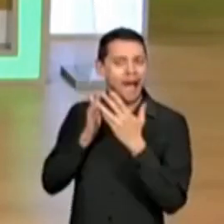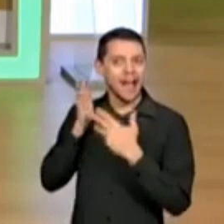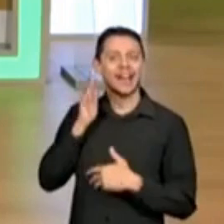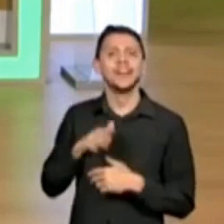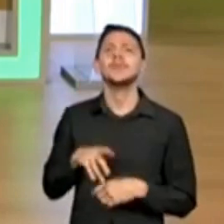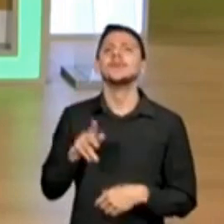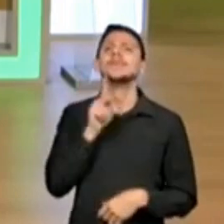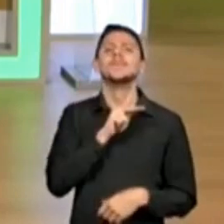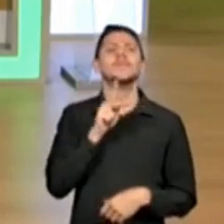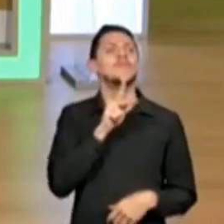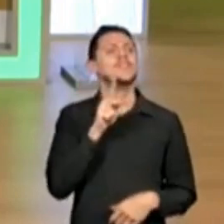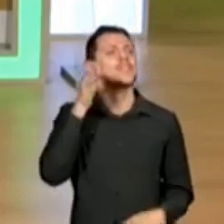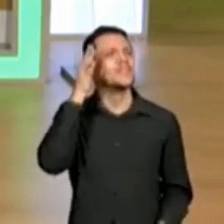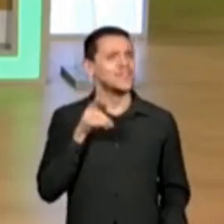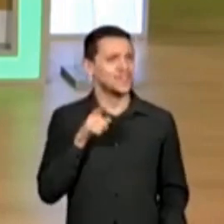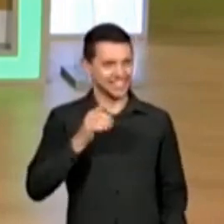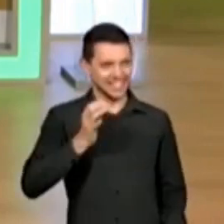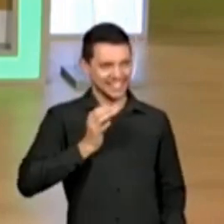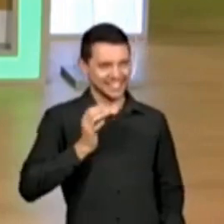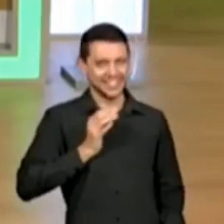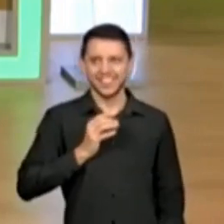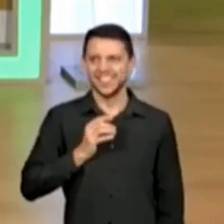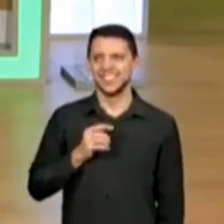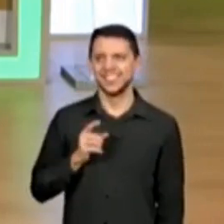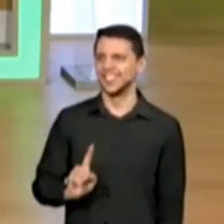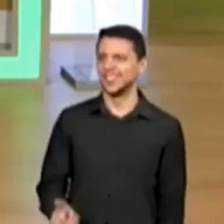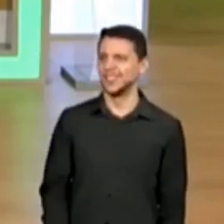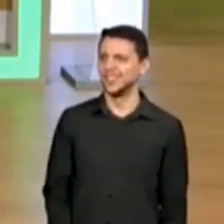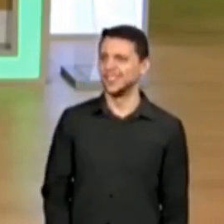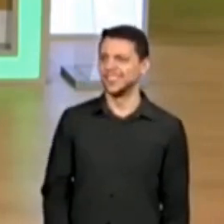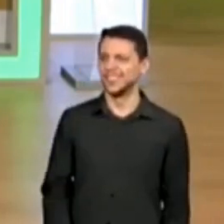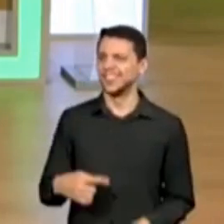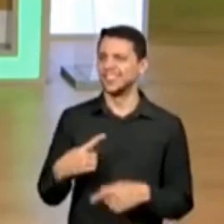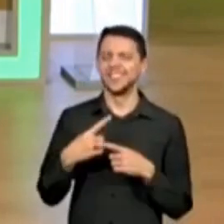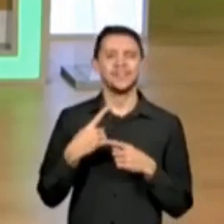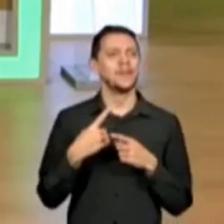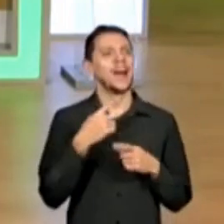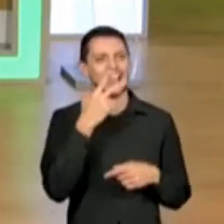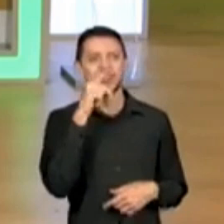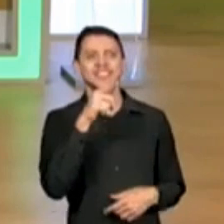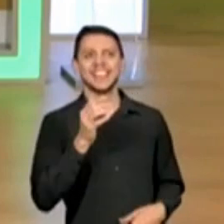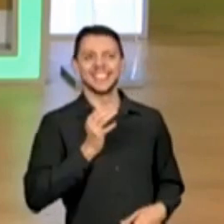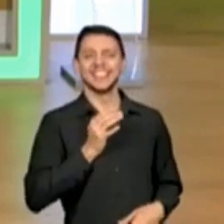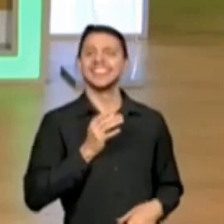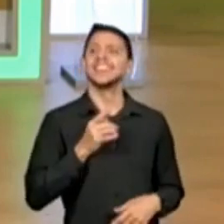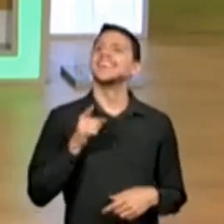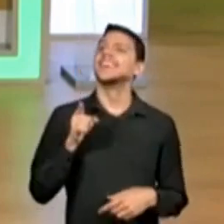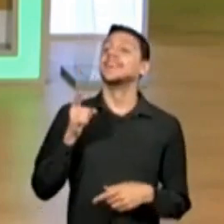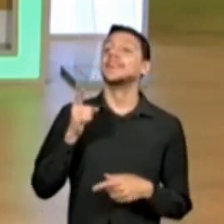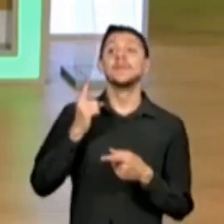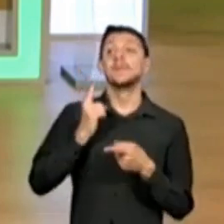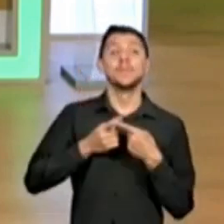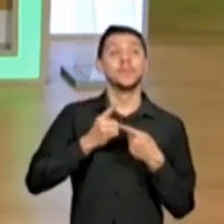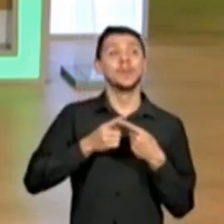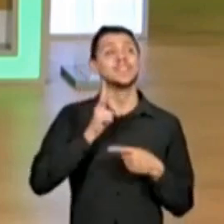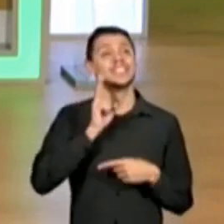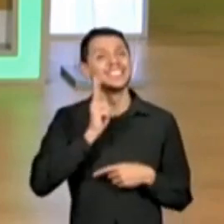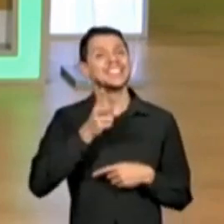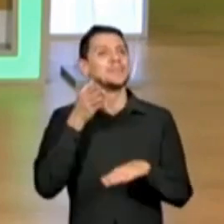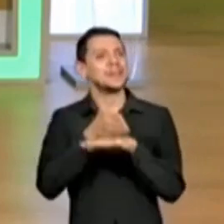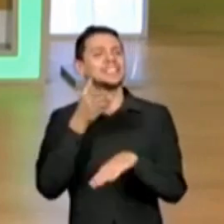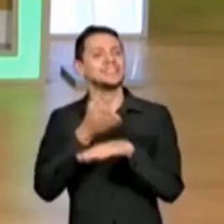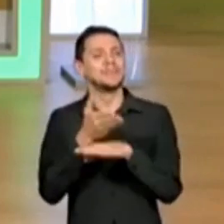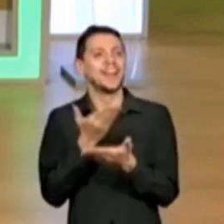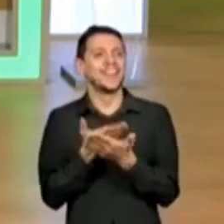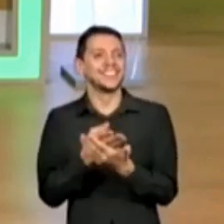tá rica? Não. Acho que você tá rica. Por que eu tô rica? Porque você está em todas as aulas do terceiro ano, hein? É, mas eu não